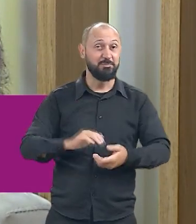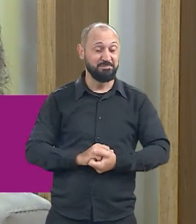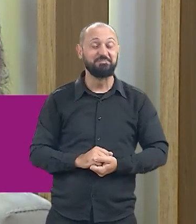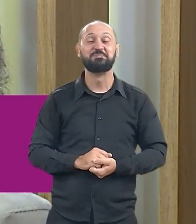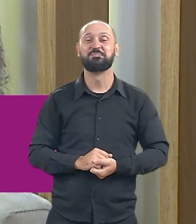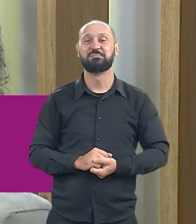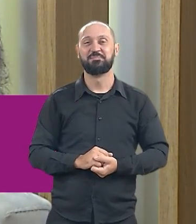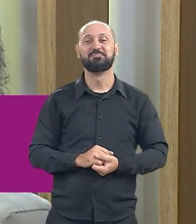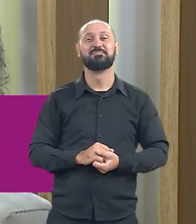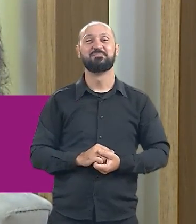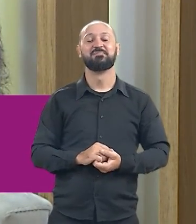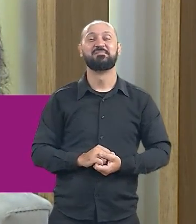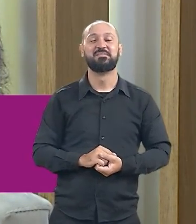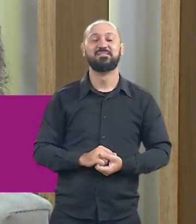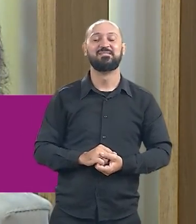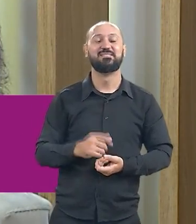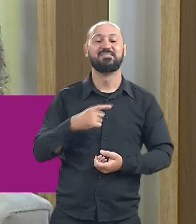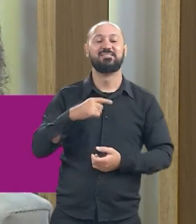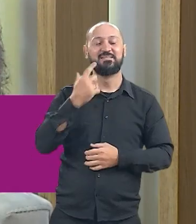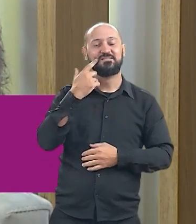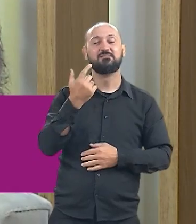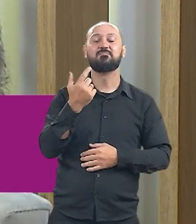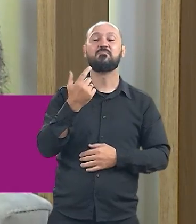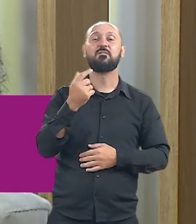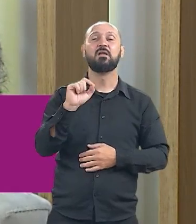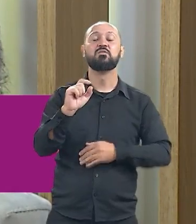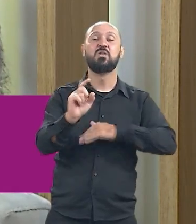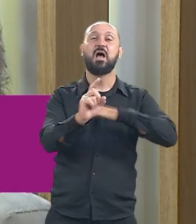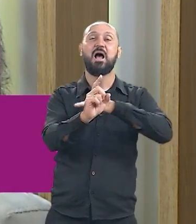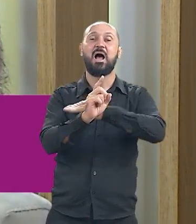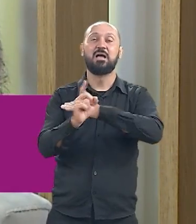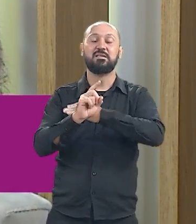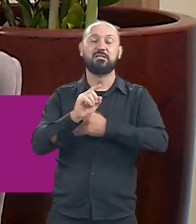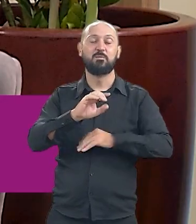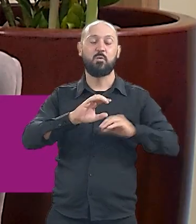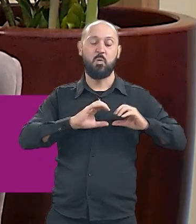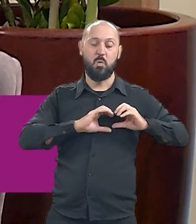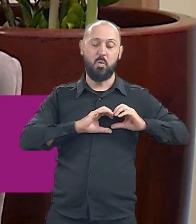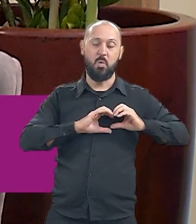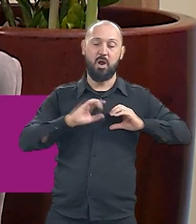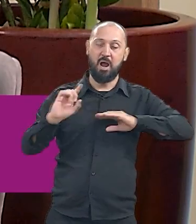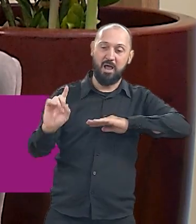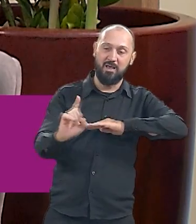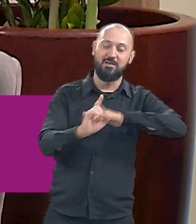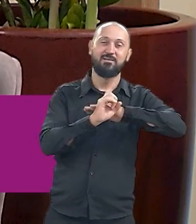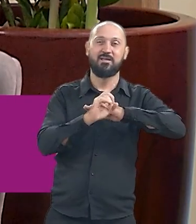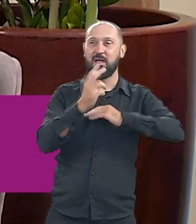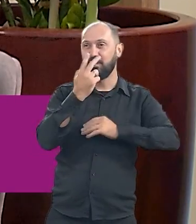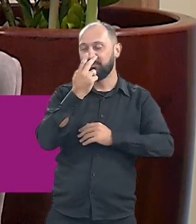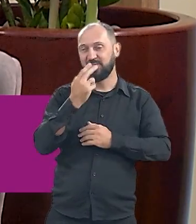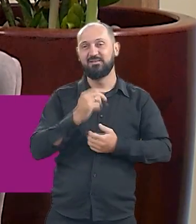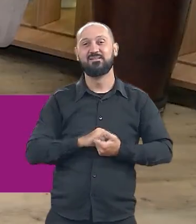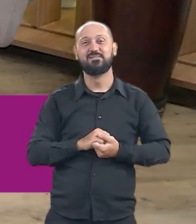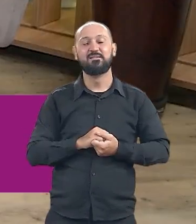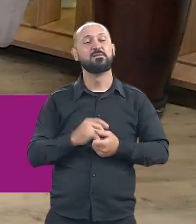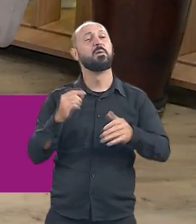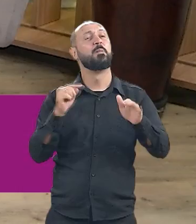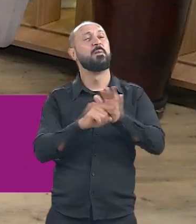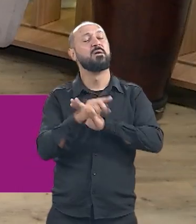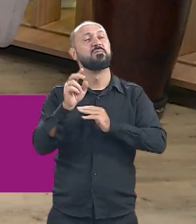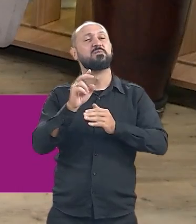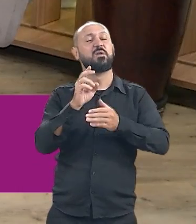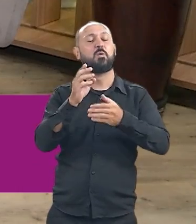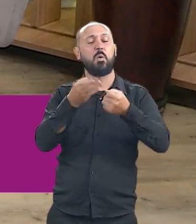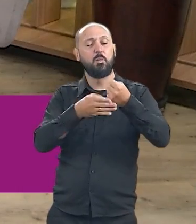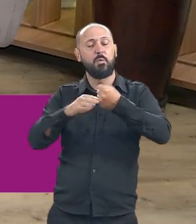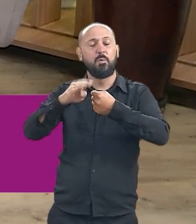a gente fala assim que nós atendemos com o coração. Fica meio contraditório. Eu perguntei do nível de escolaridade, porque mas às muito vezes bom. Alguém que está nos